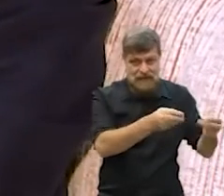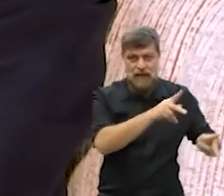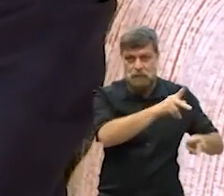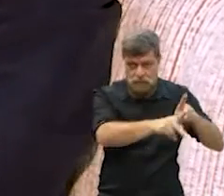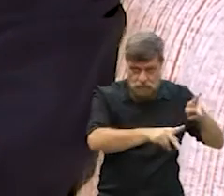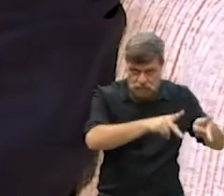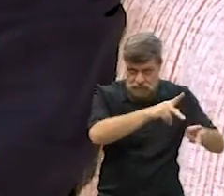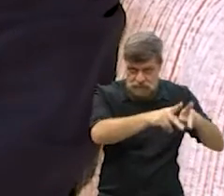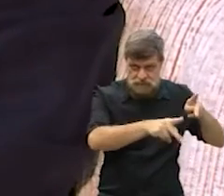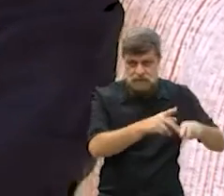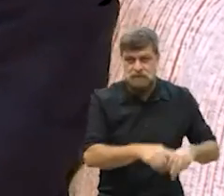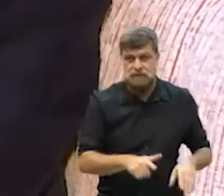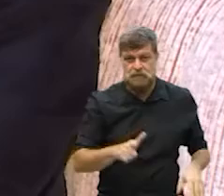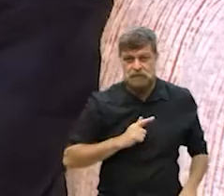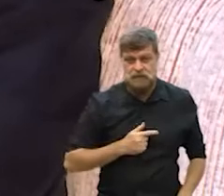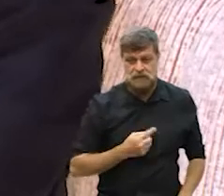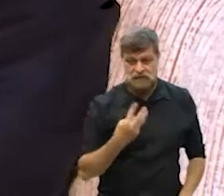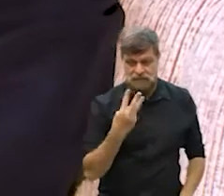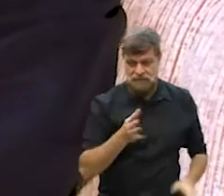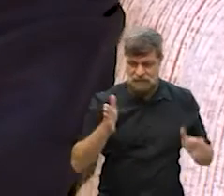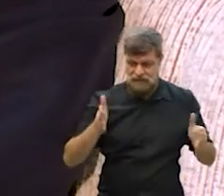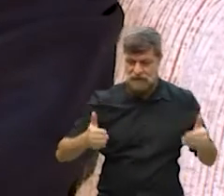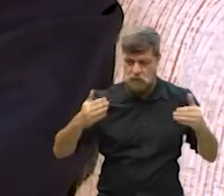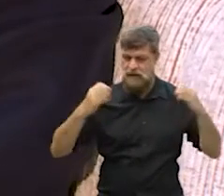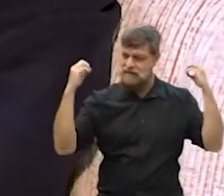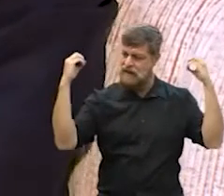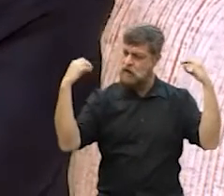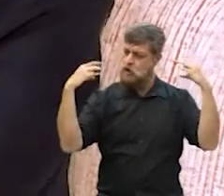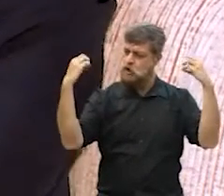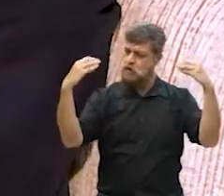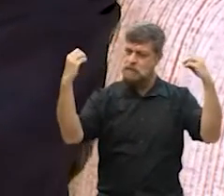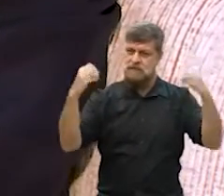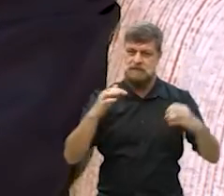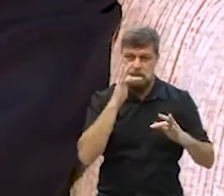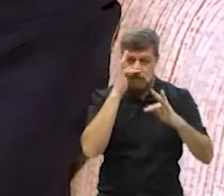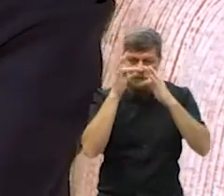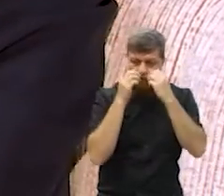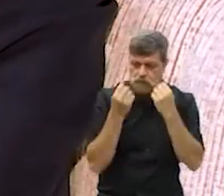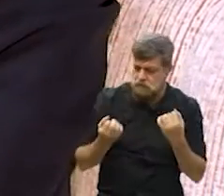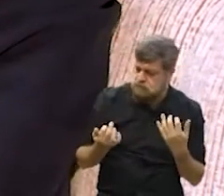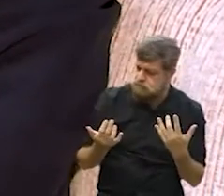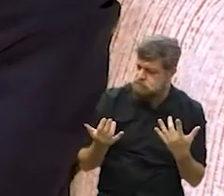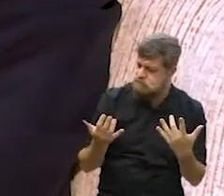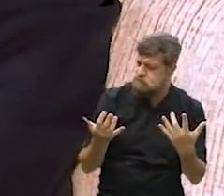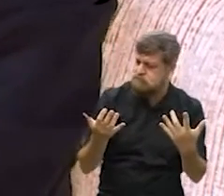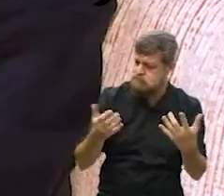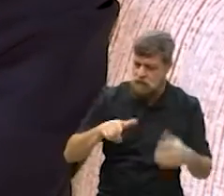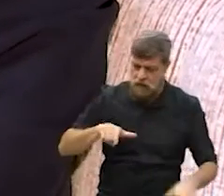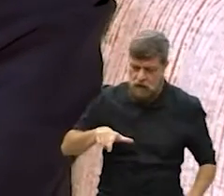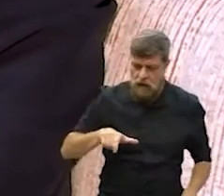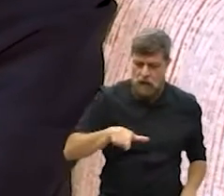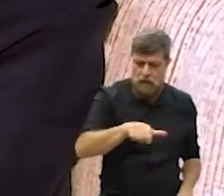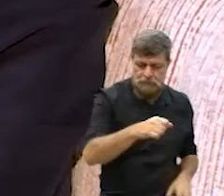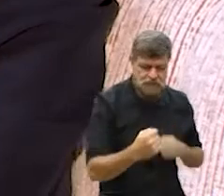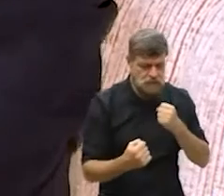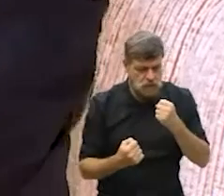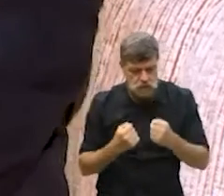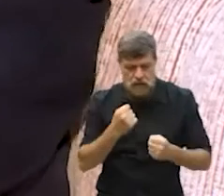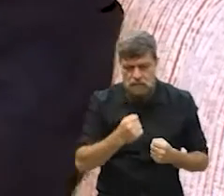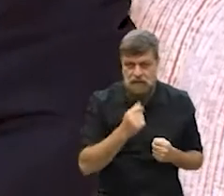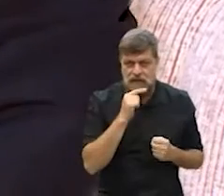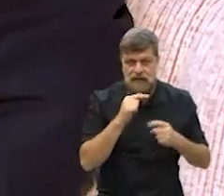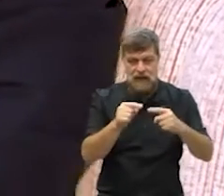população. Então, com essas 3 quadras, iluminação, paisagismo novo, pista de